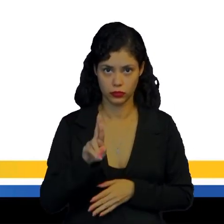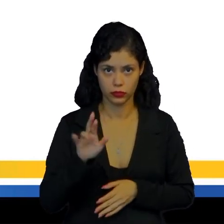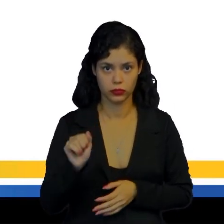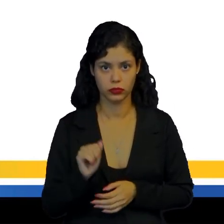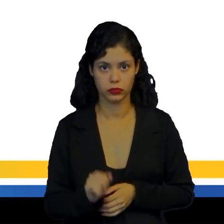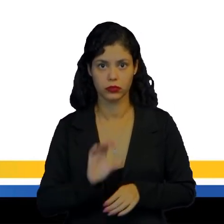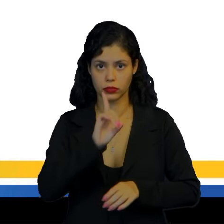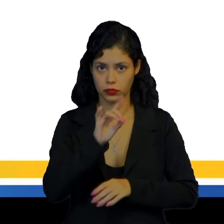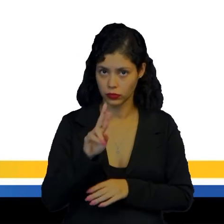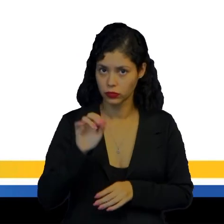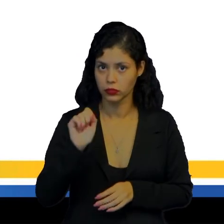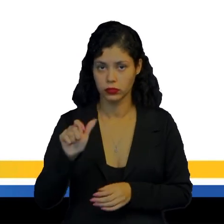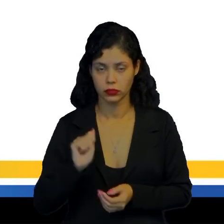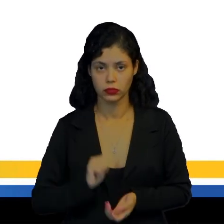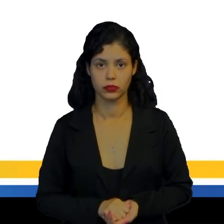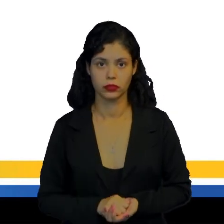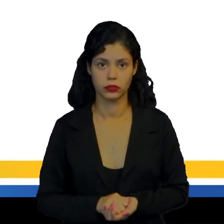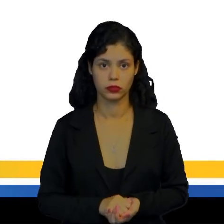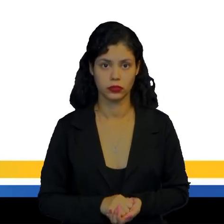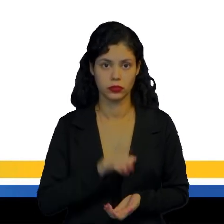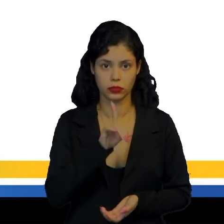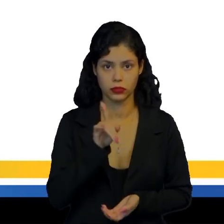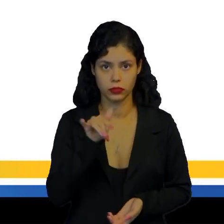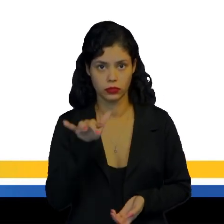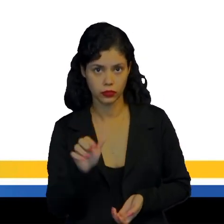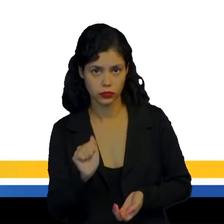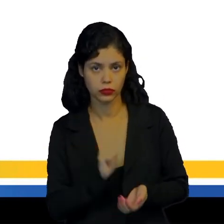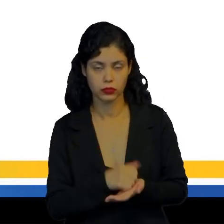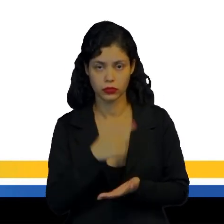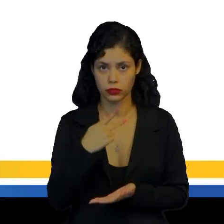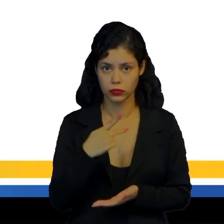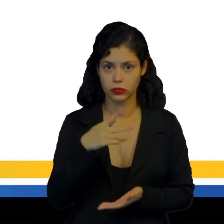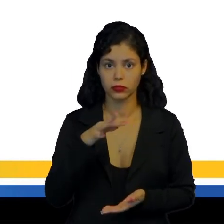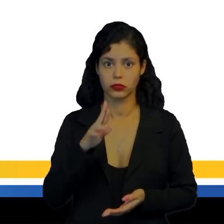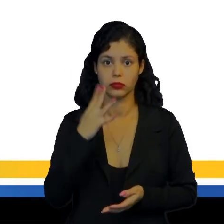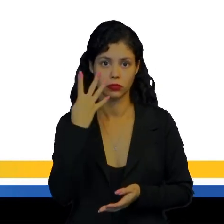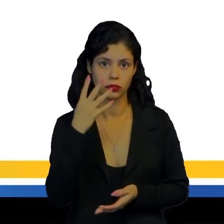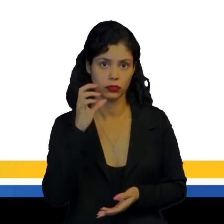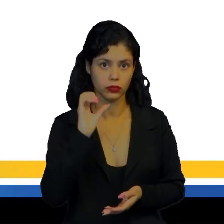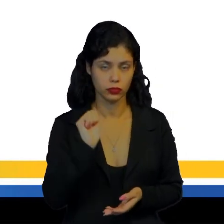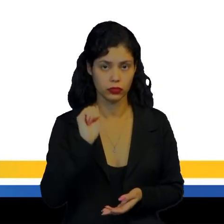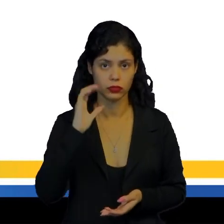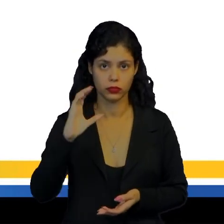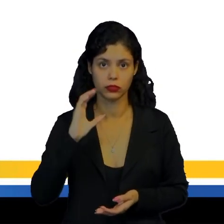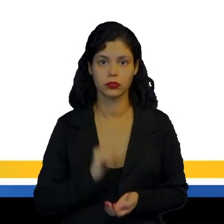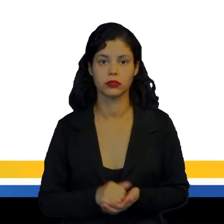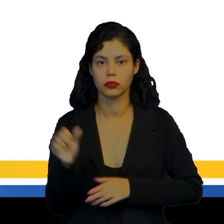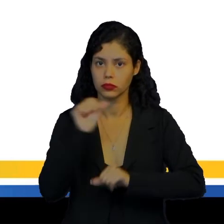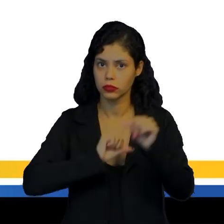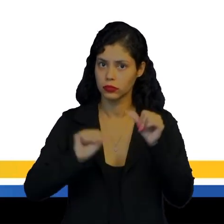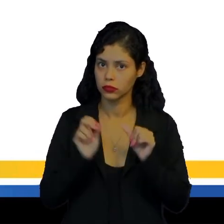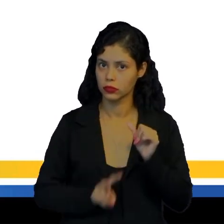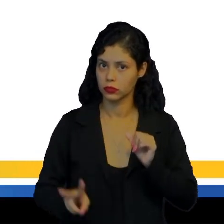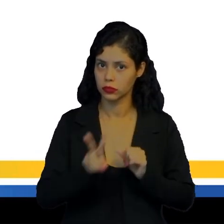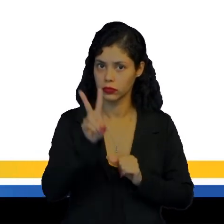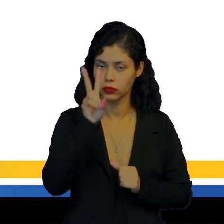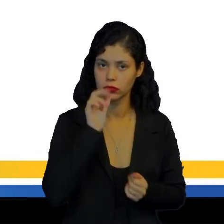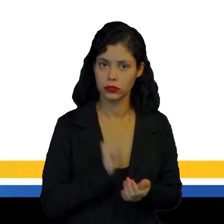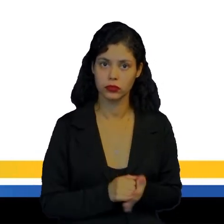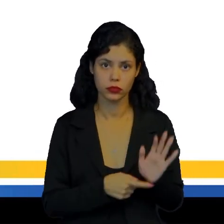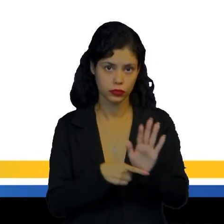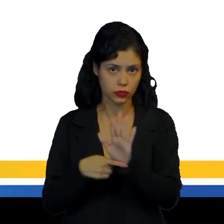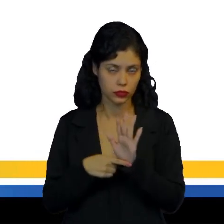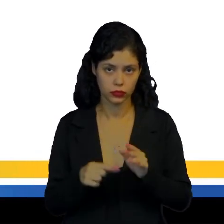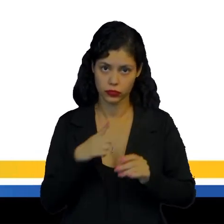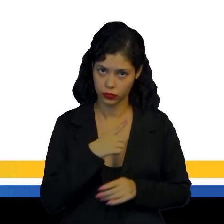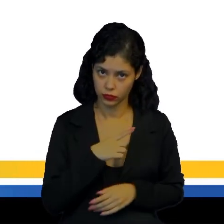que esse é o delta. Delta é igual a b ao quadrado menos 4ac. Trocando os valores aí que está